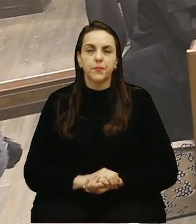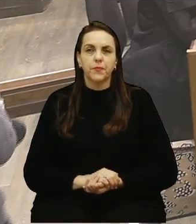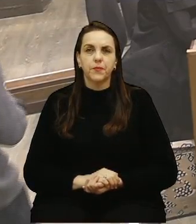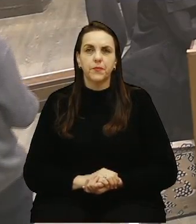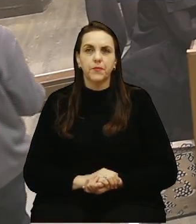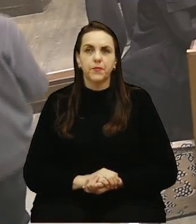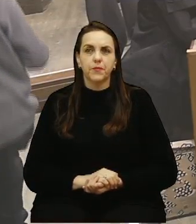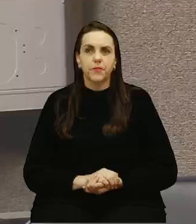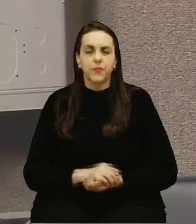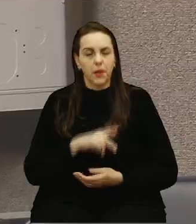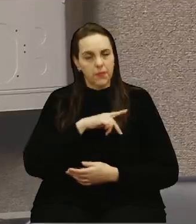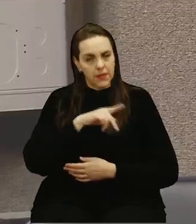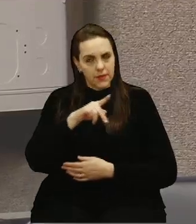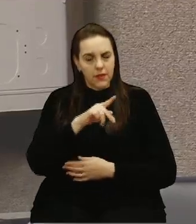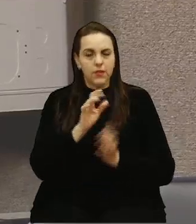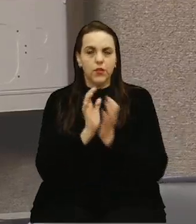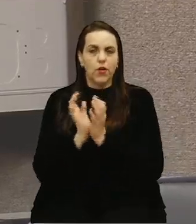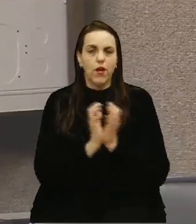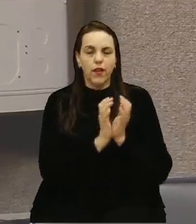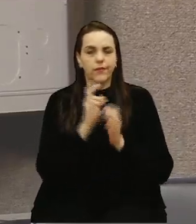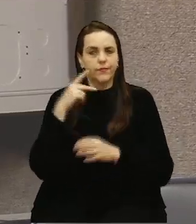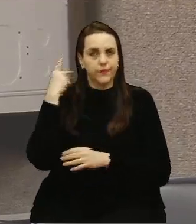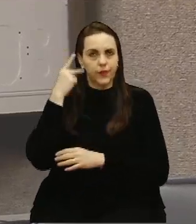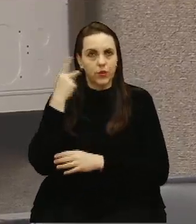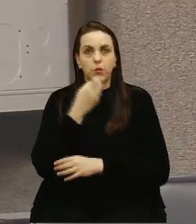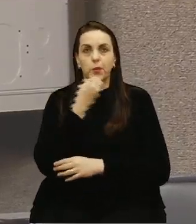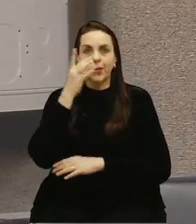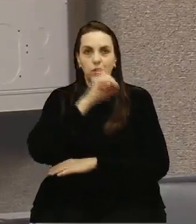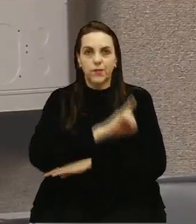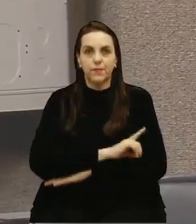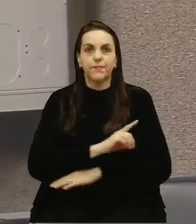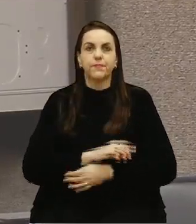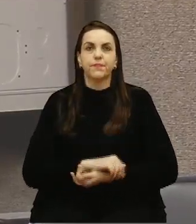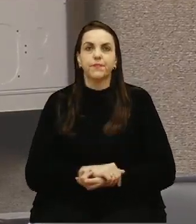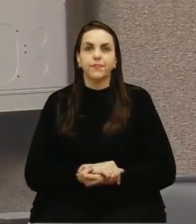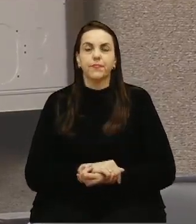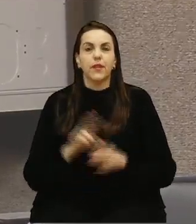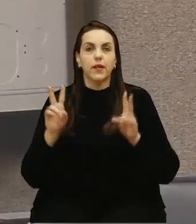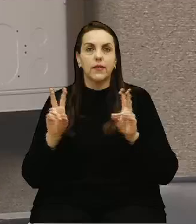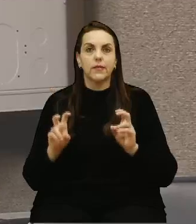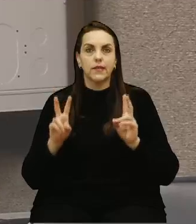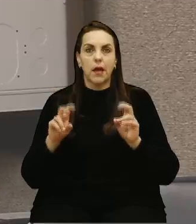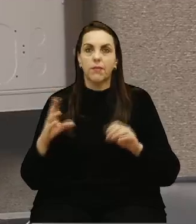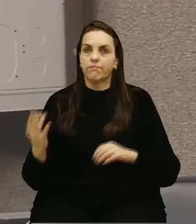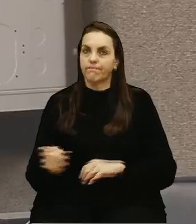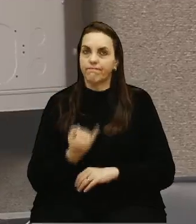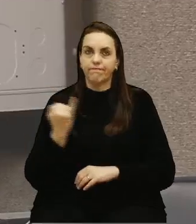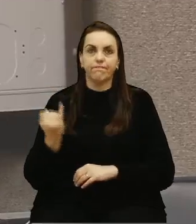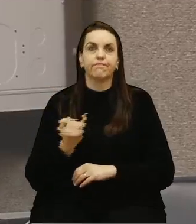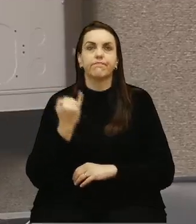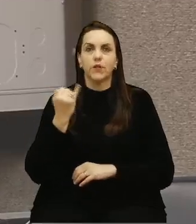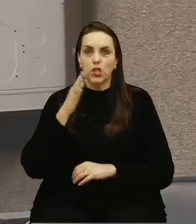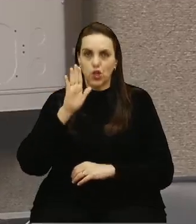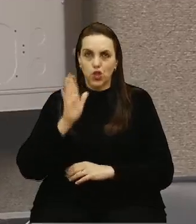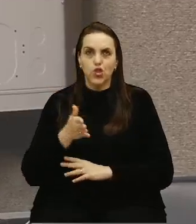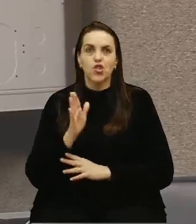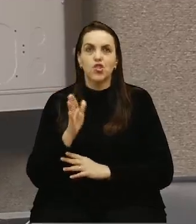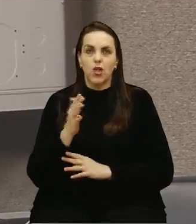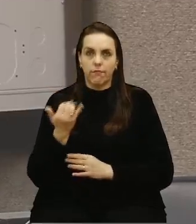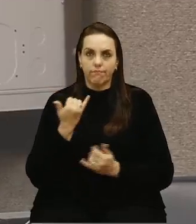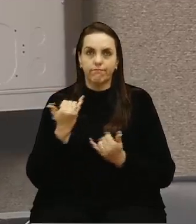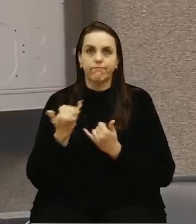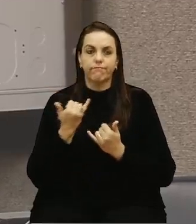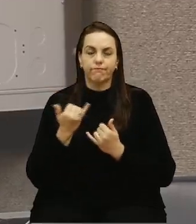Senhor presidente, senhoras e senhores vereadores, bom dia. Esse tema é muito importante, a gente já vinha recebendo